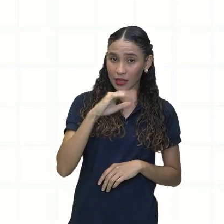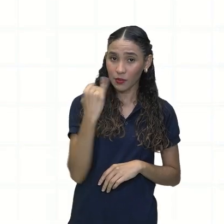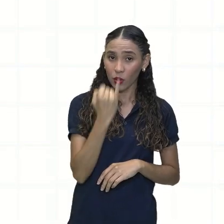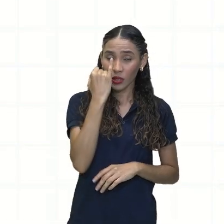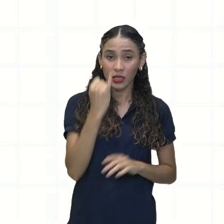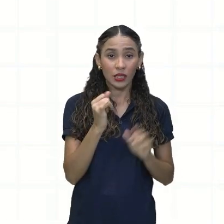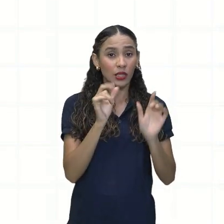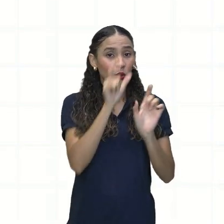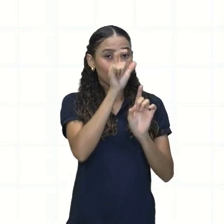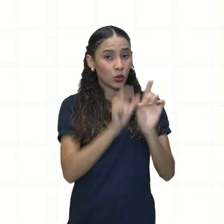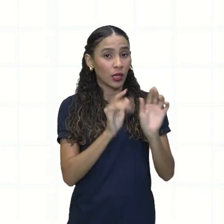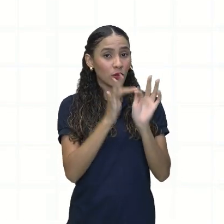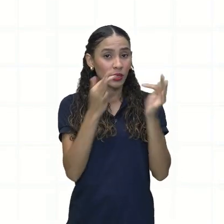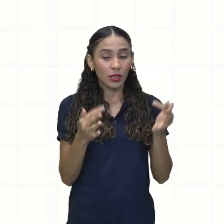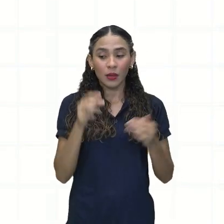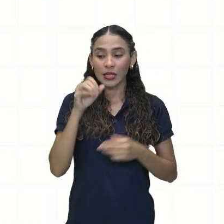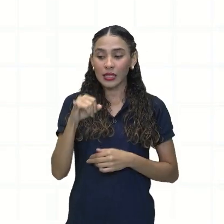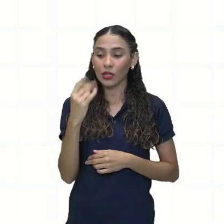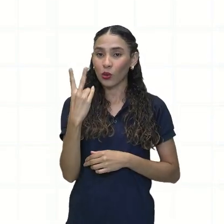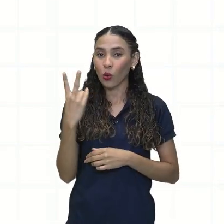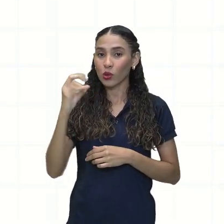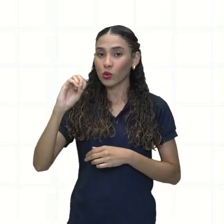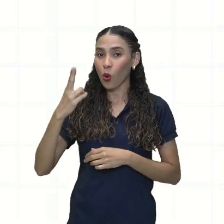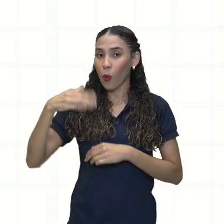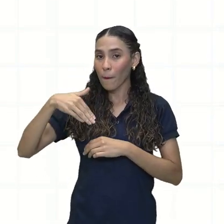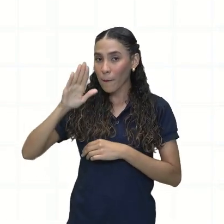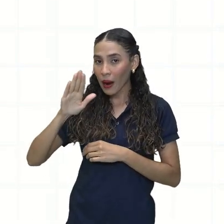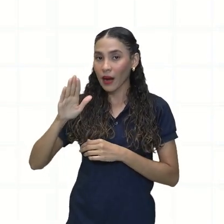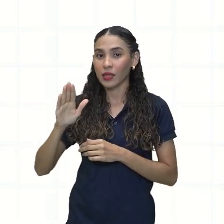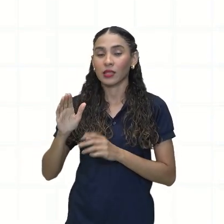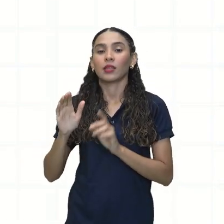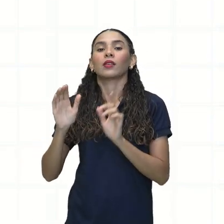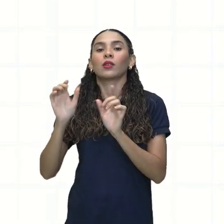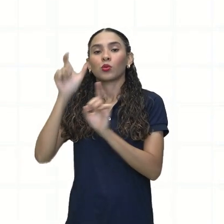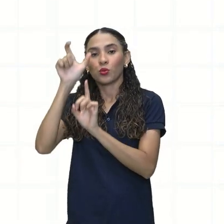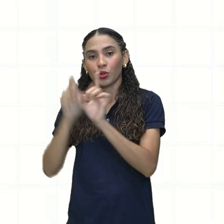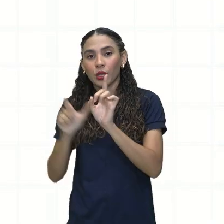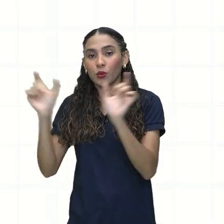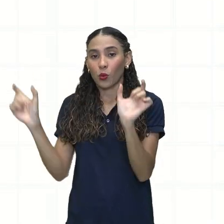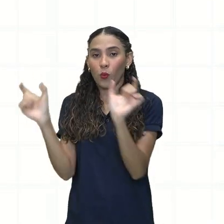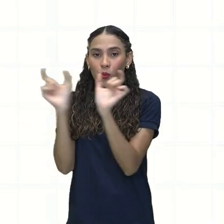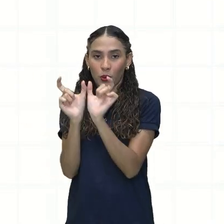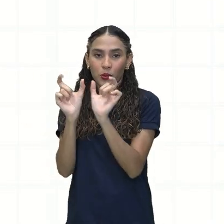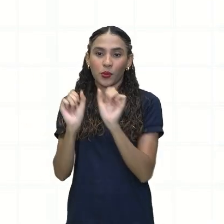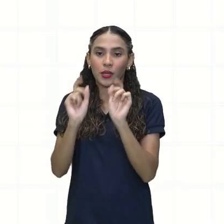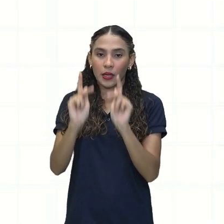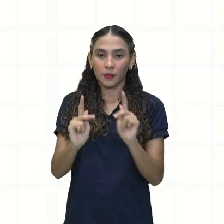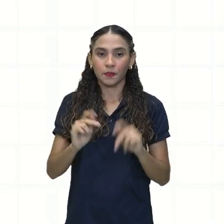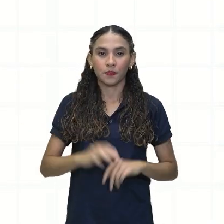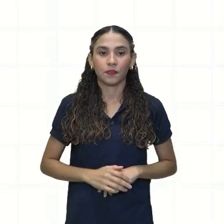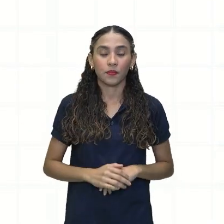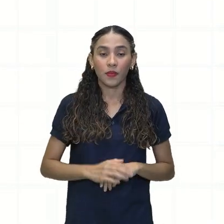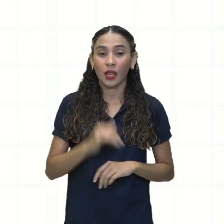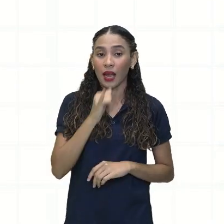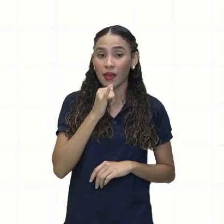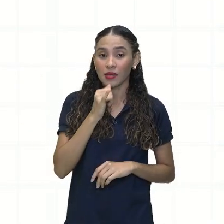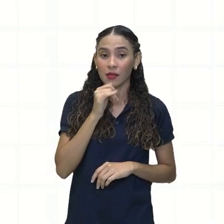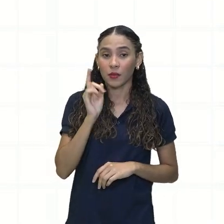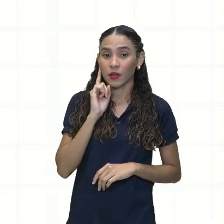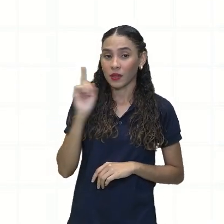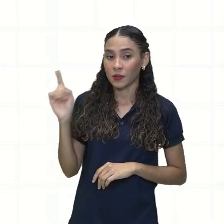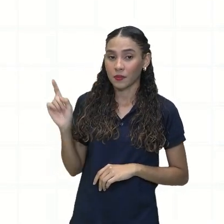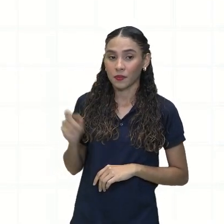simples. Dois ou mais, sujeito composto, ok? Vamos aos exemplos, né? Fica melhor com